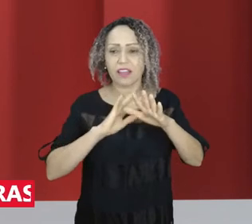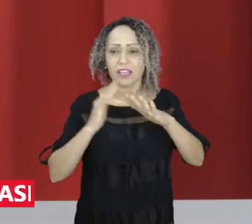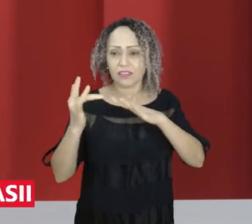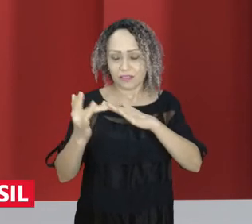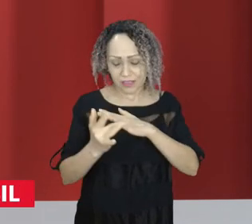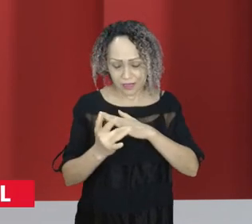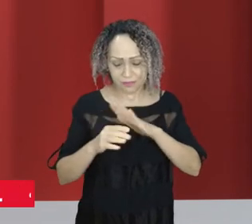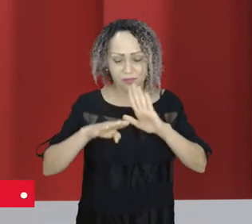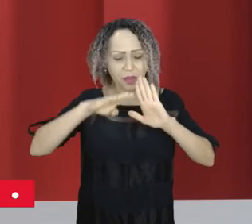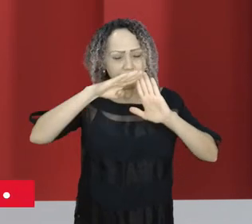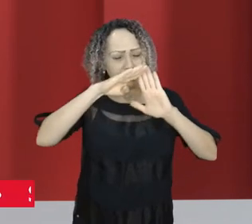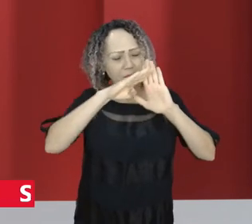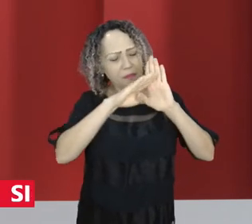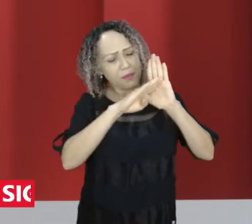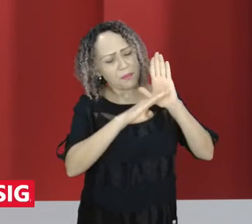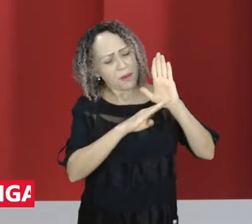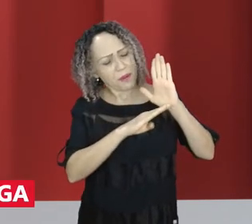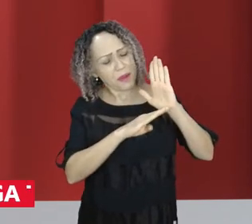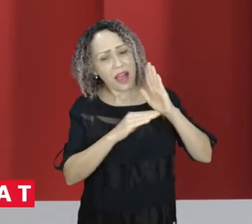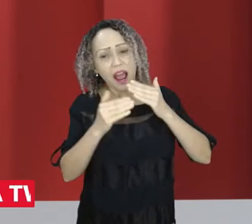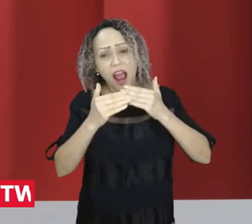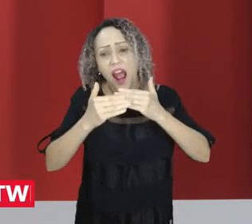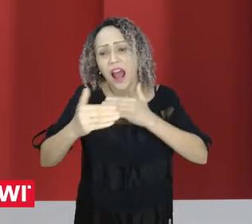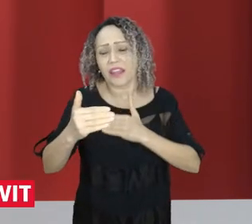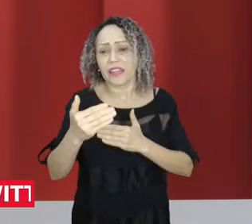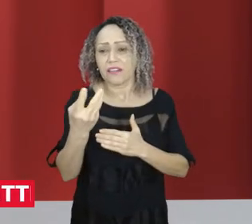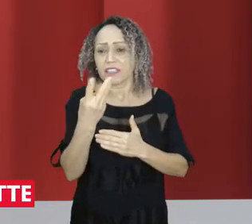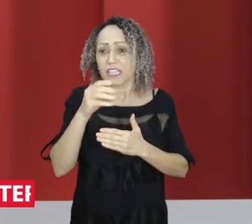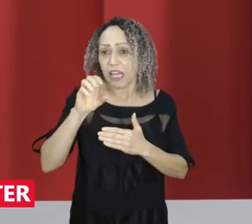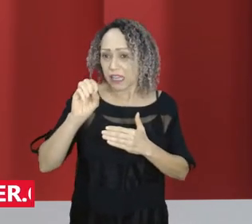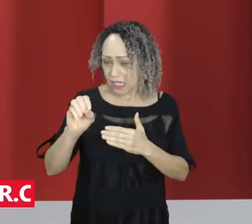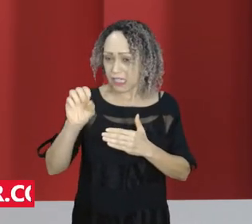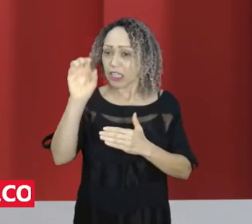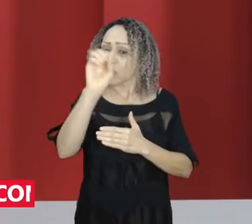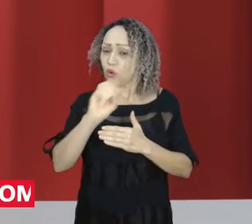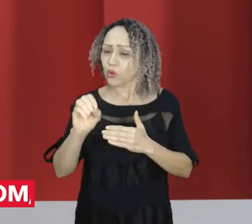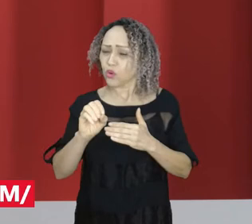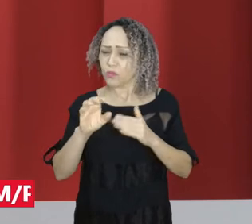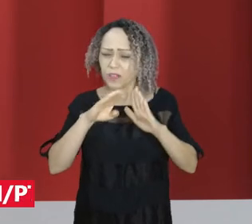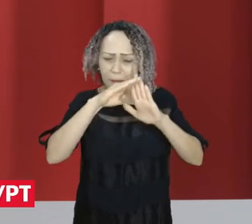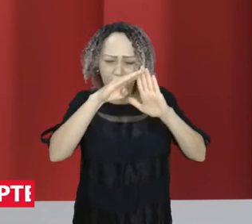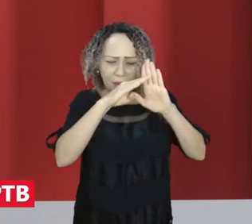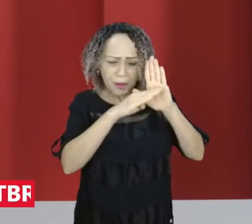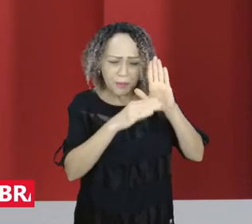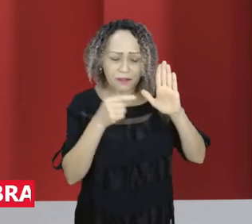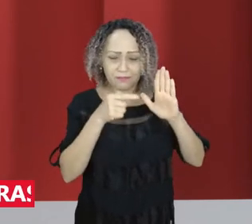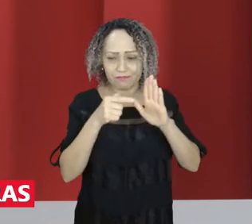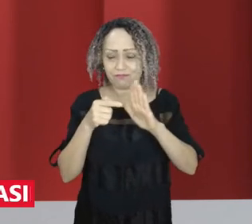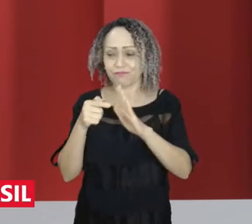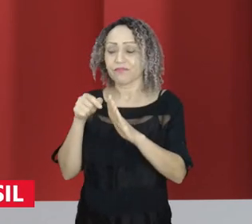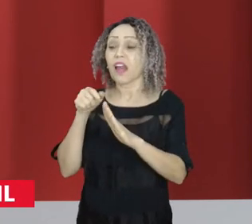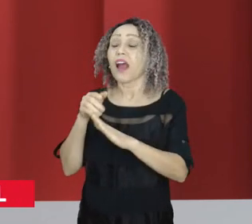programação até o dia 30, já prontinha lá para quem quiser se antecipar. Então acesse